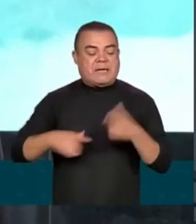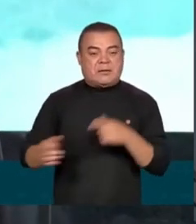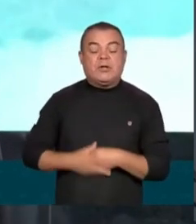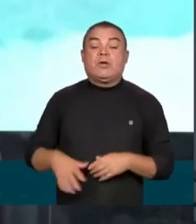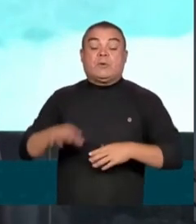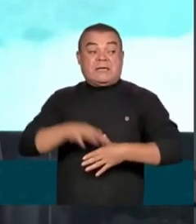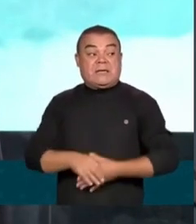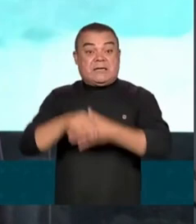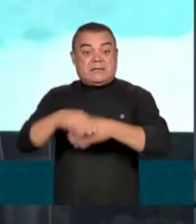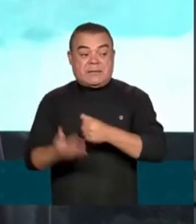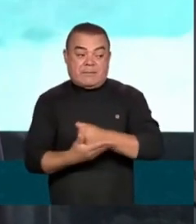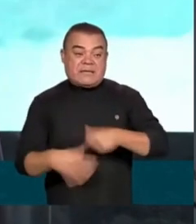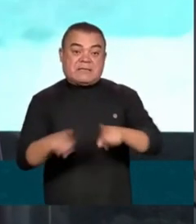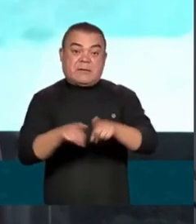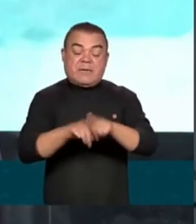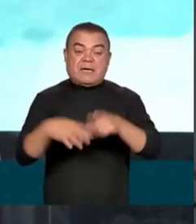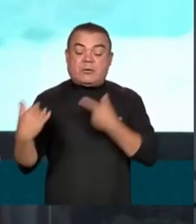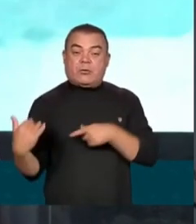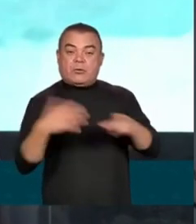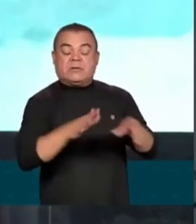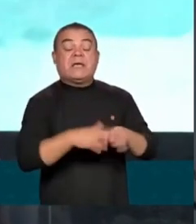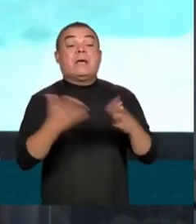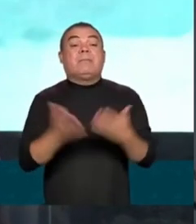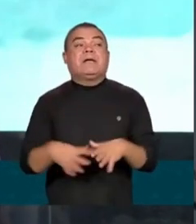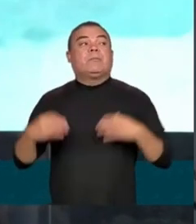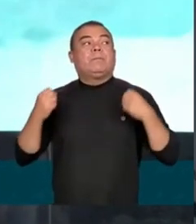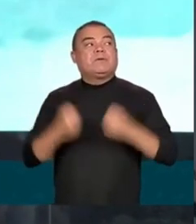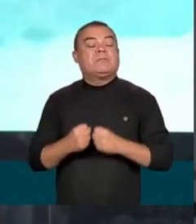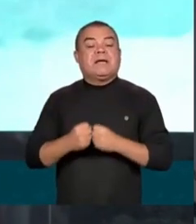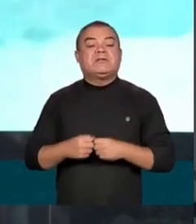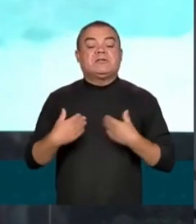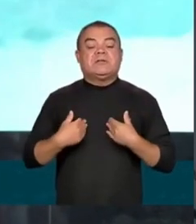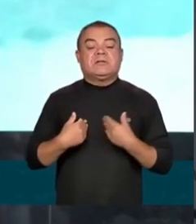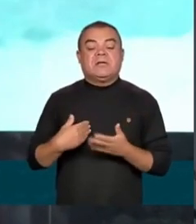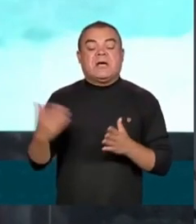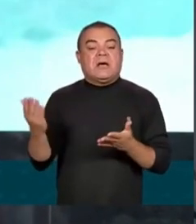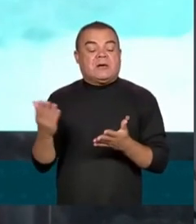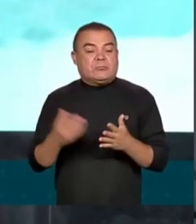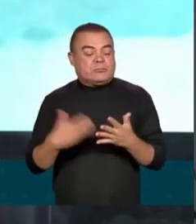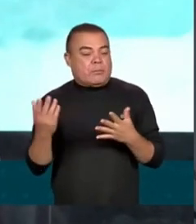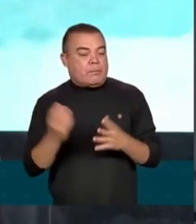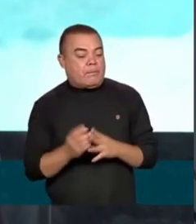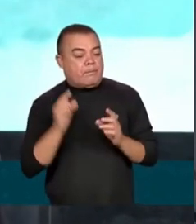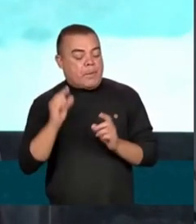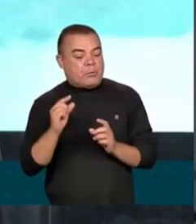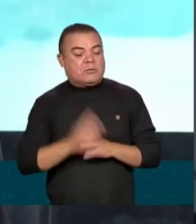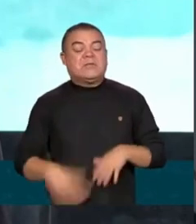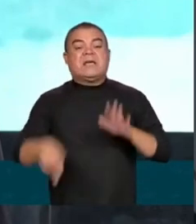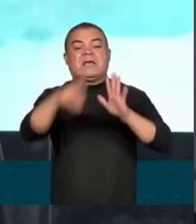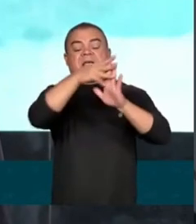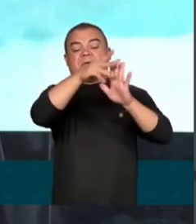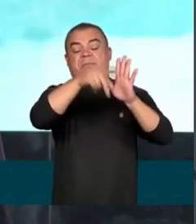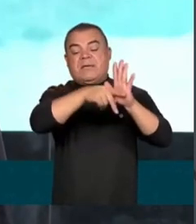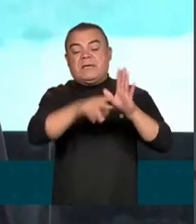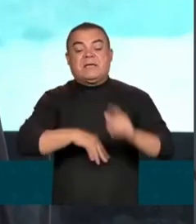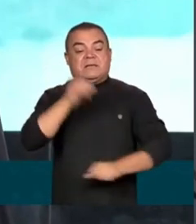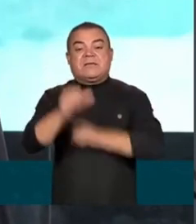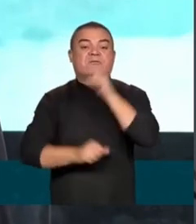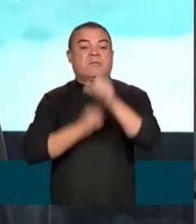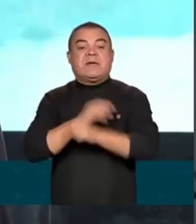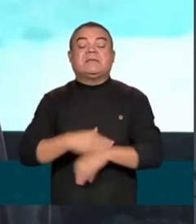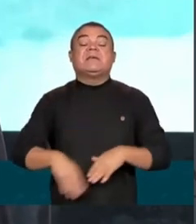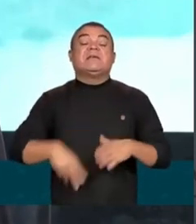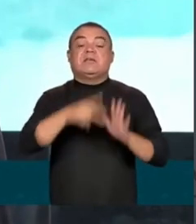base quanto da oposição da possibilidade de uma parte das medidas Provisórias poderem se transformadas